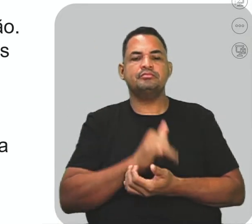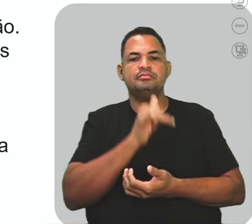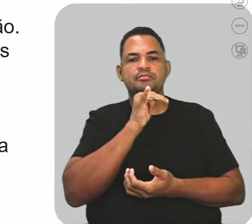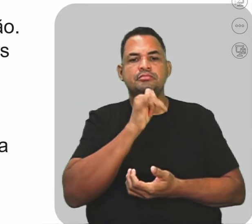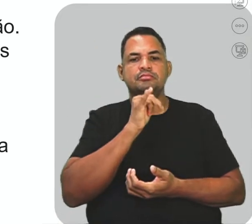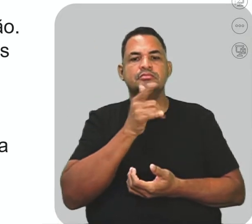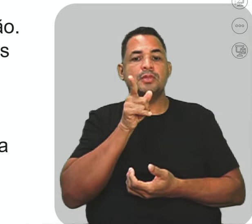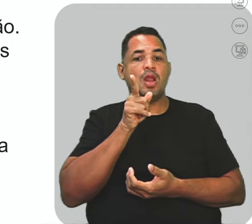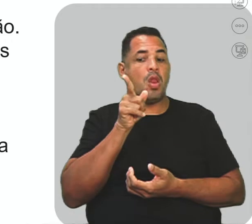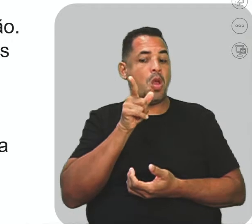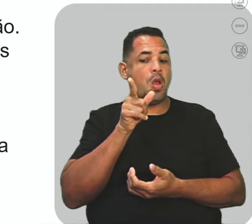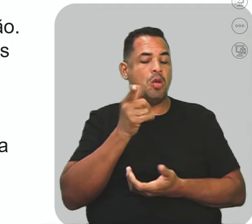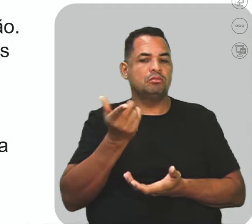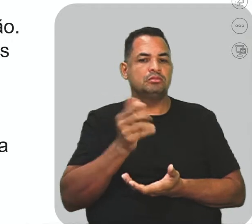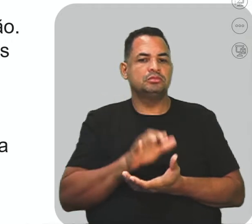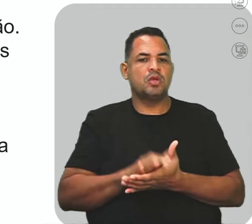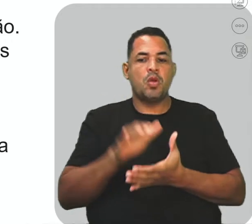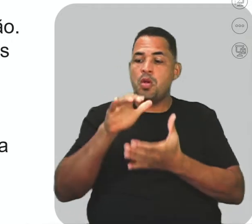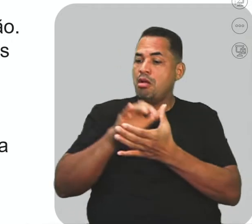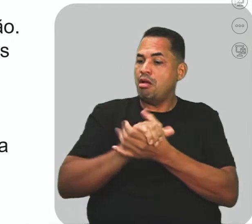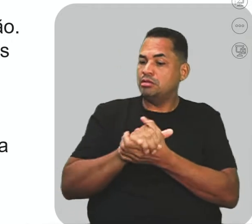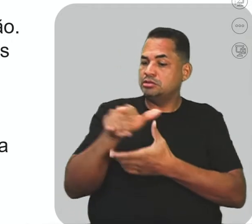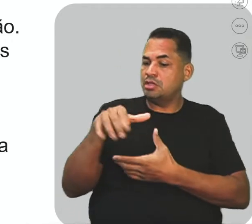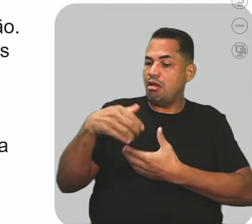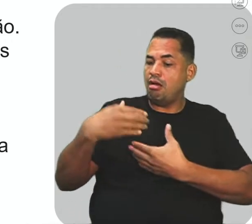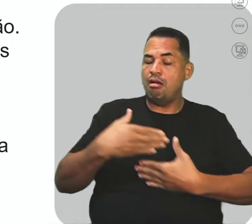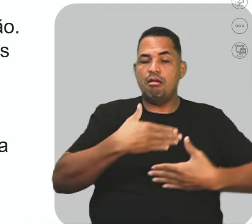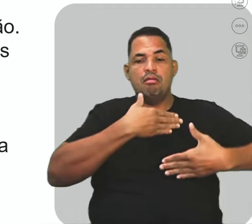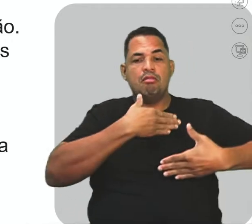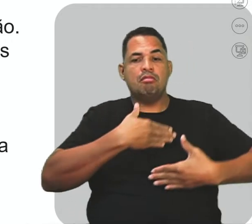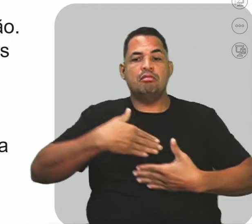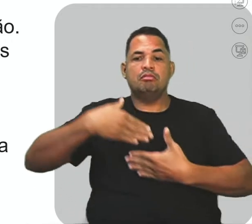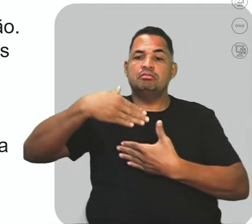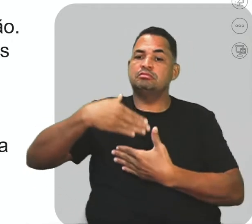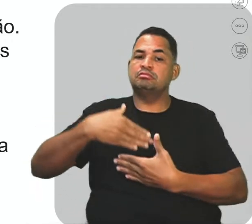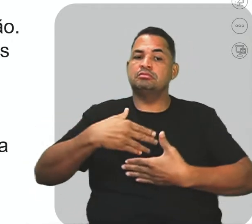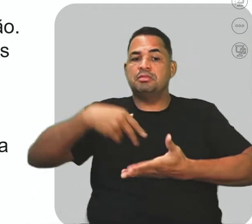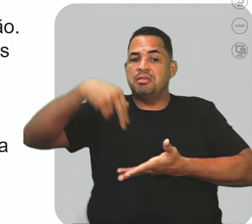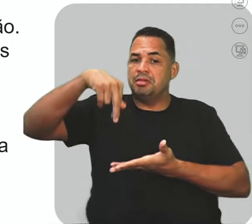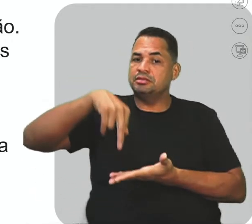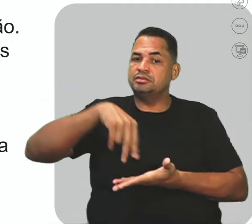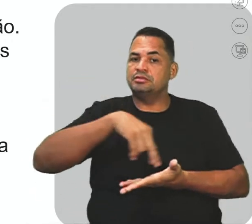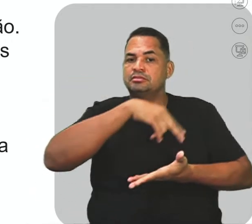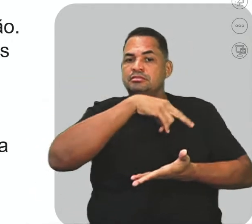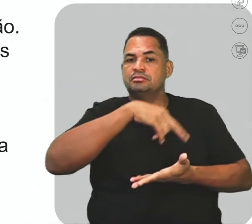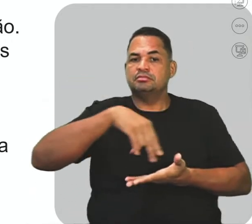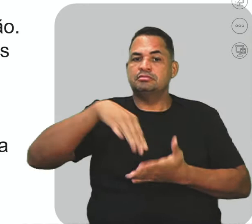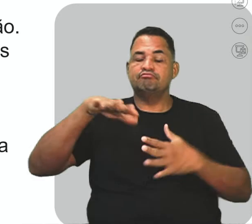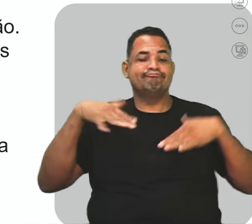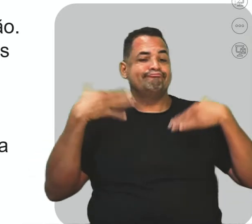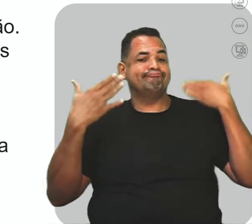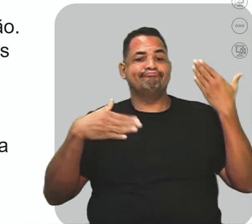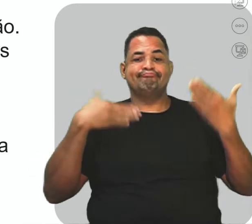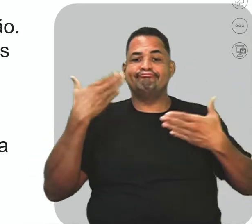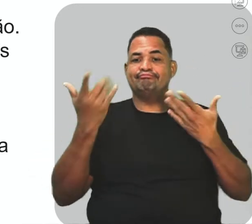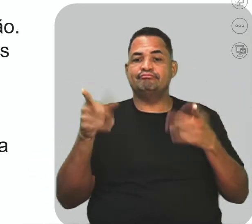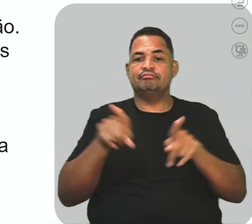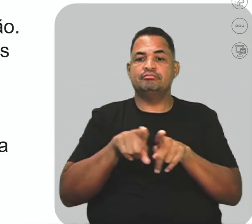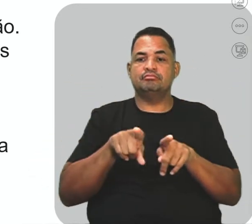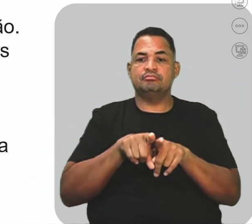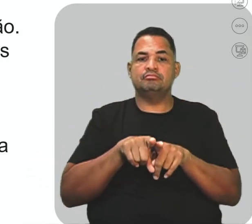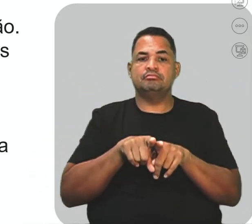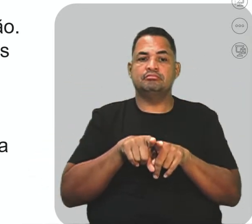exemplo, ora o casal valsava, ora passeava. Nesse caso, nós temos o